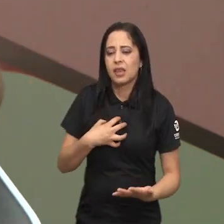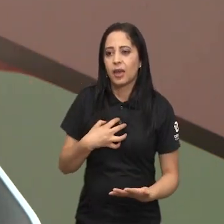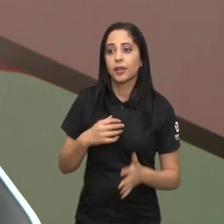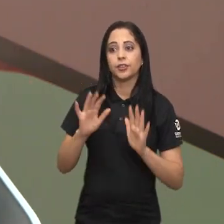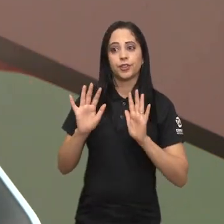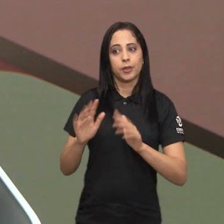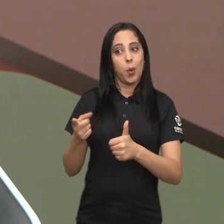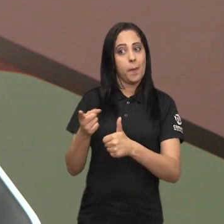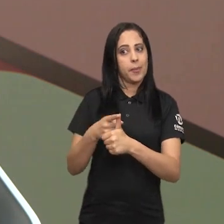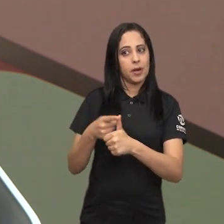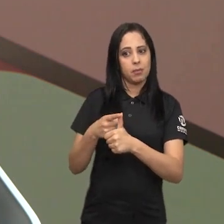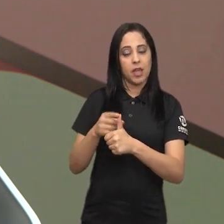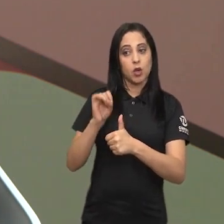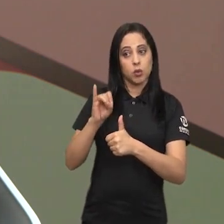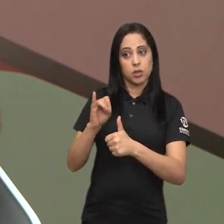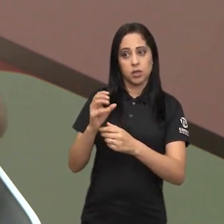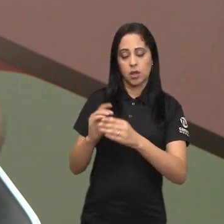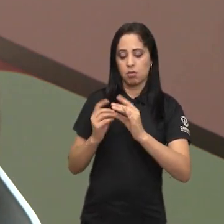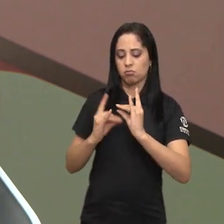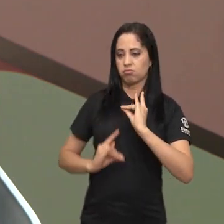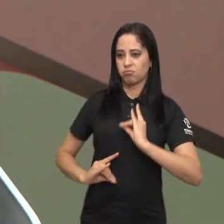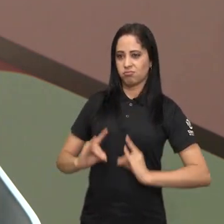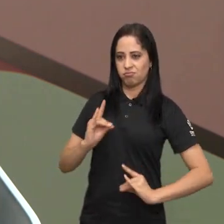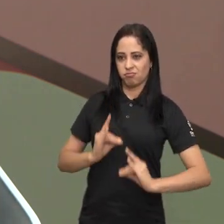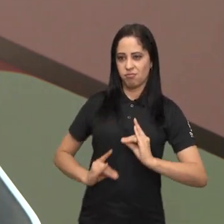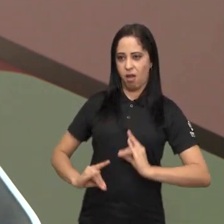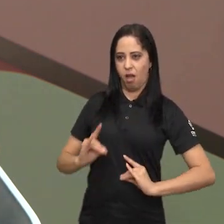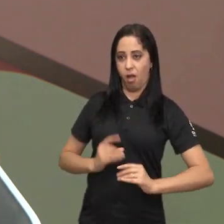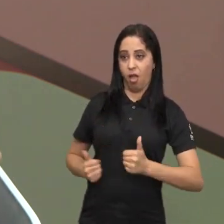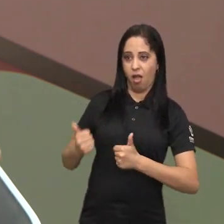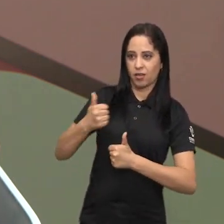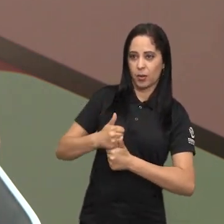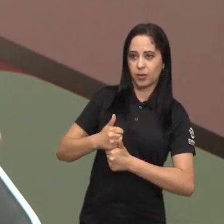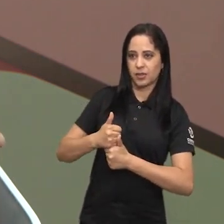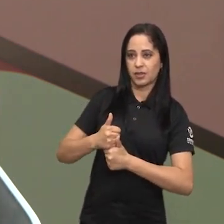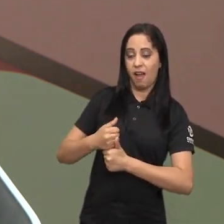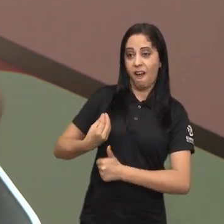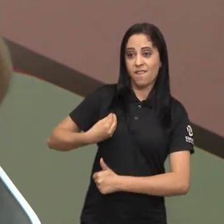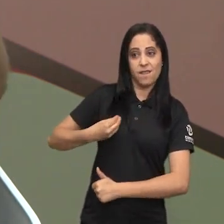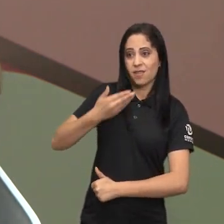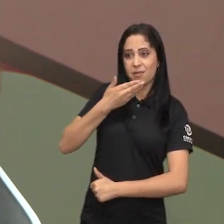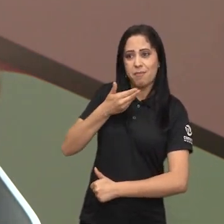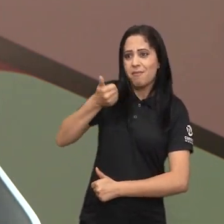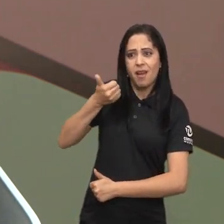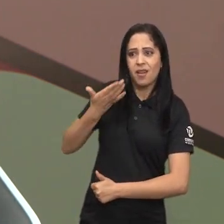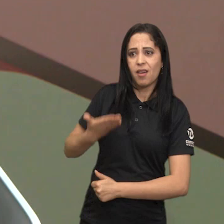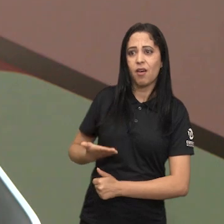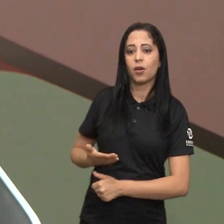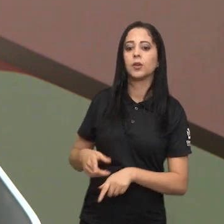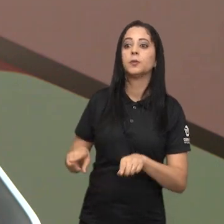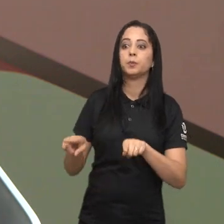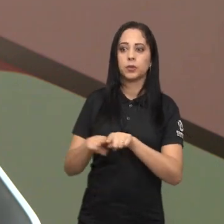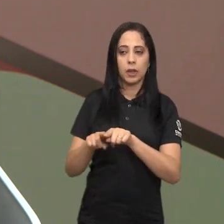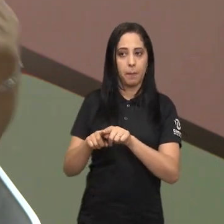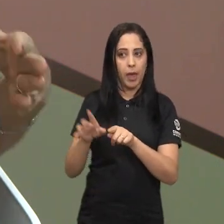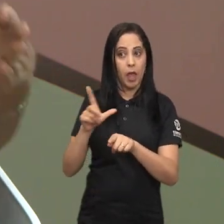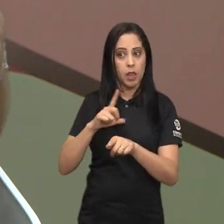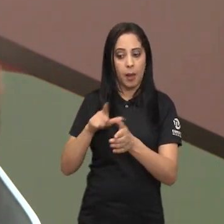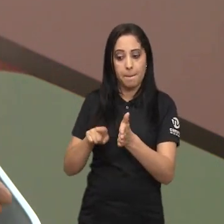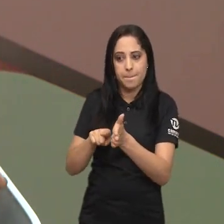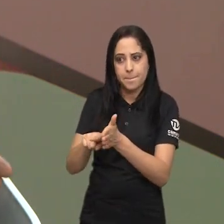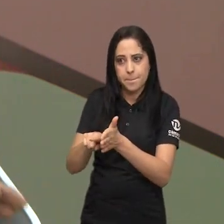Então, primeiro de tudo, a reposição hormonal vai melhorar a qualidade de vida dessa mulher. E, além disso, existem